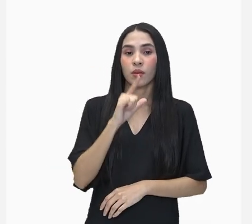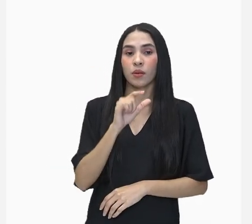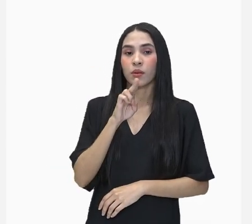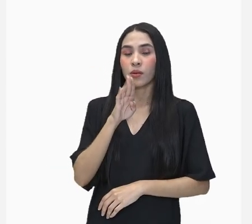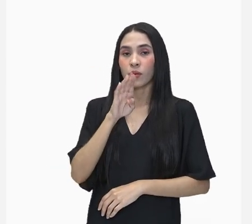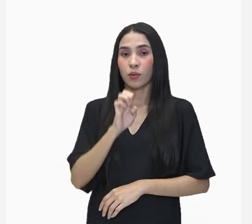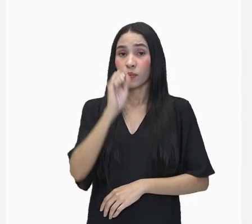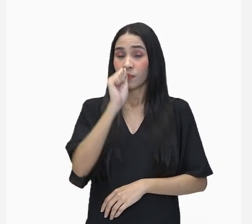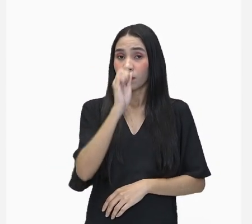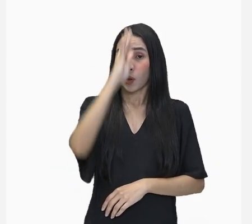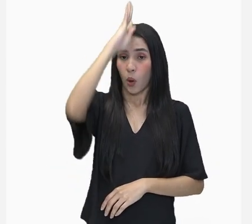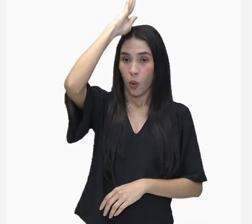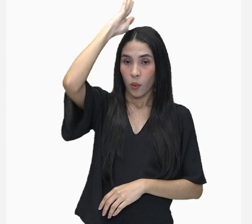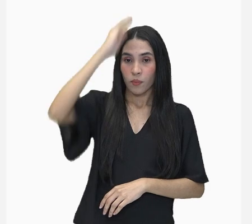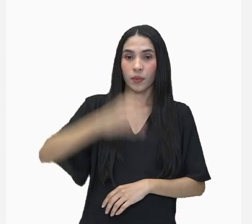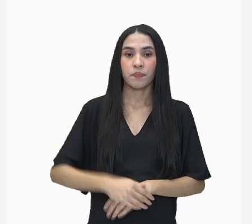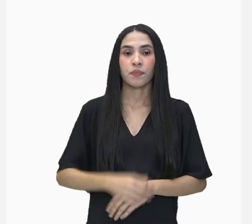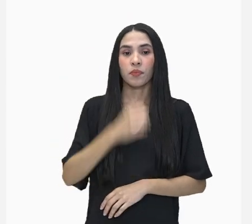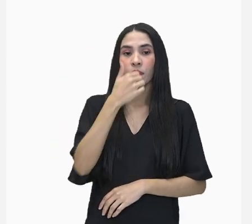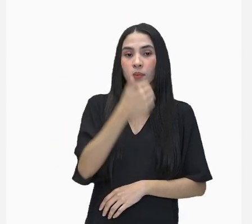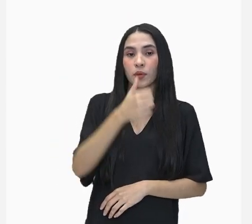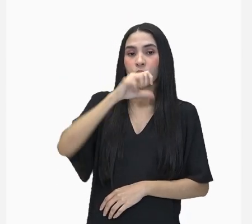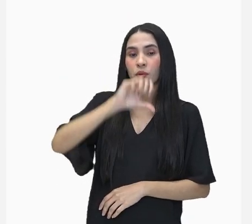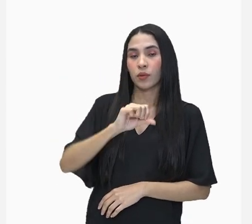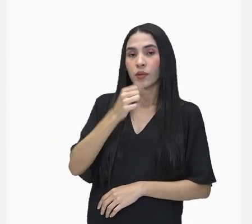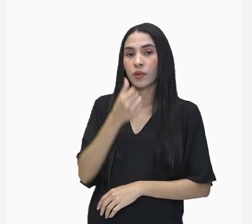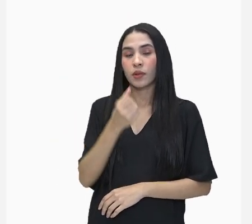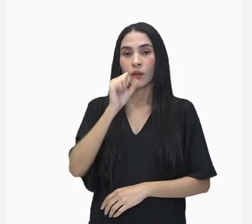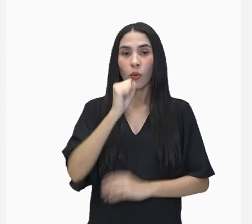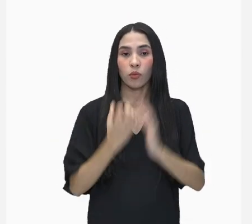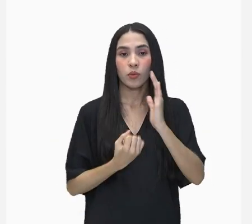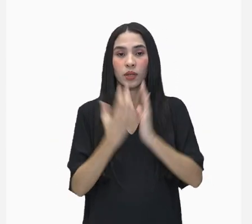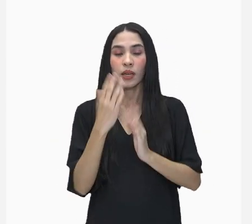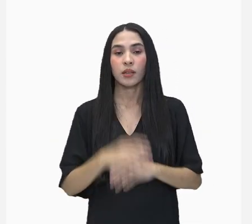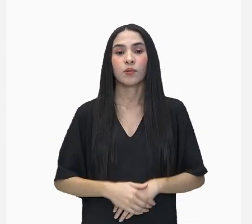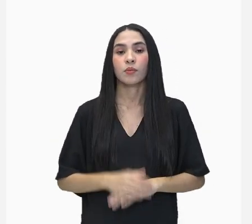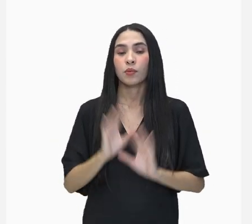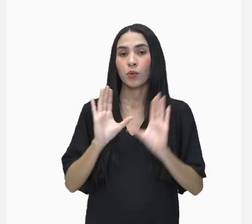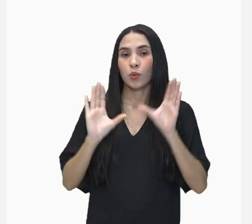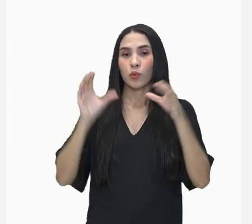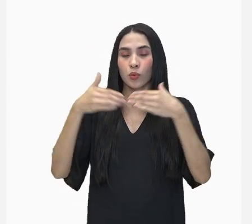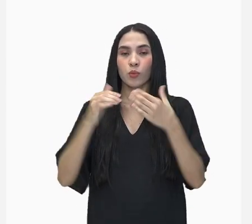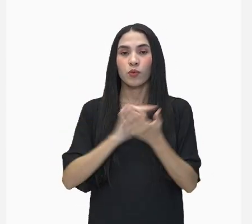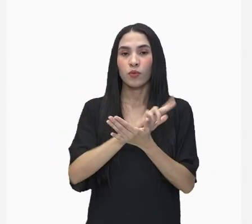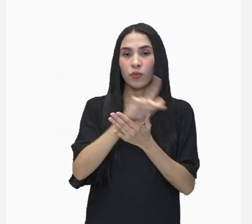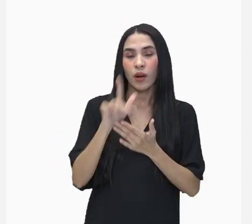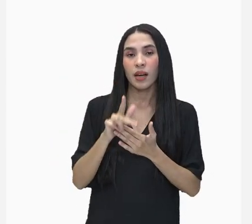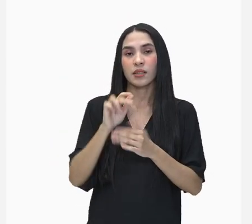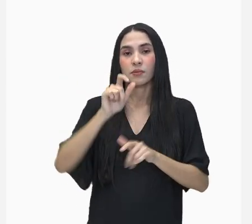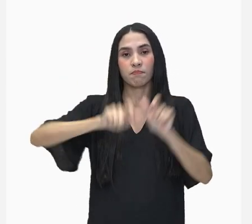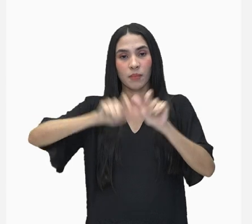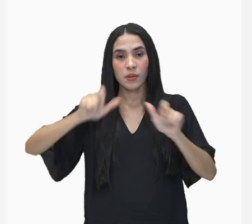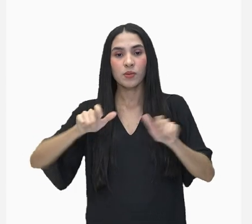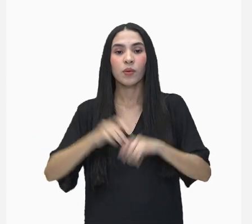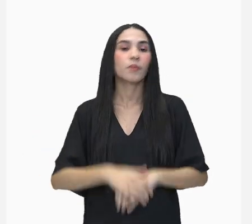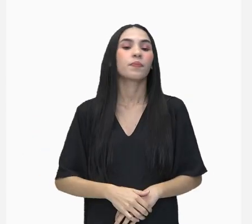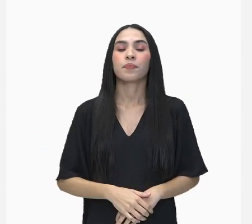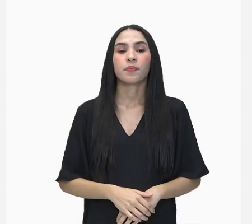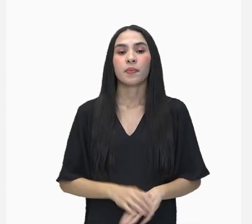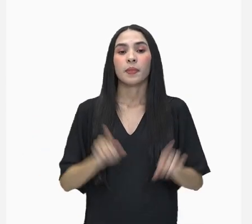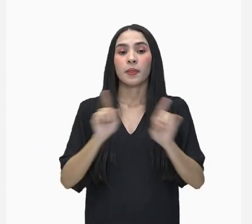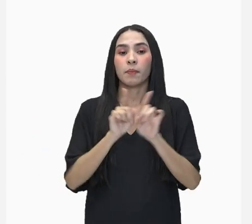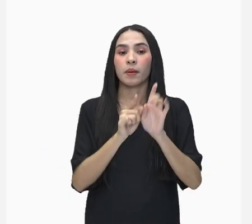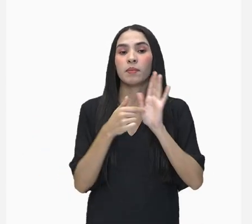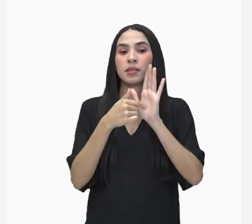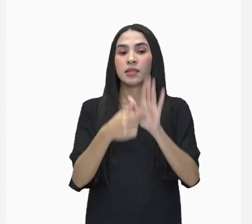foi fundado em 1968 e por um grupo aí de várias personalidades, e eles vieram trazer